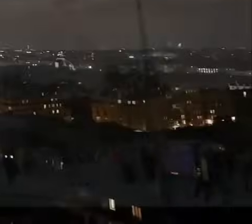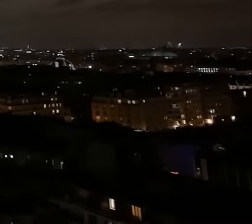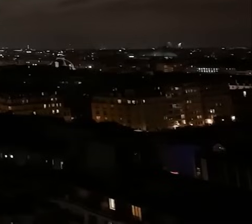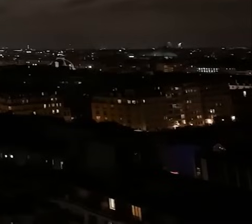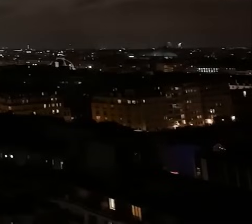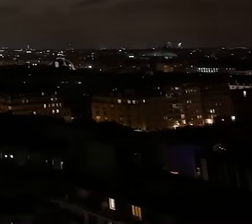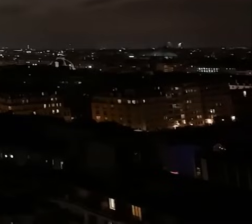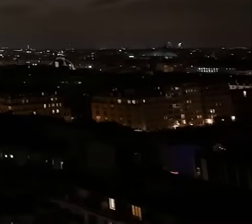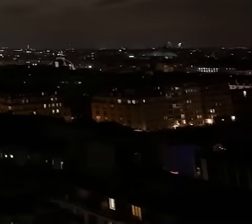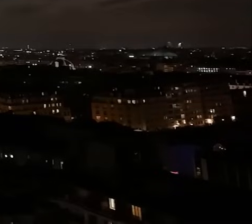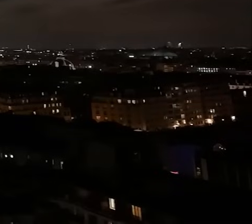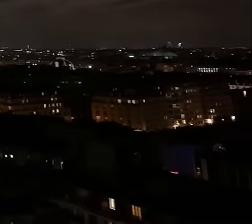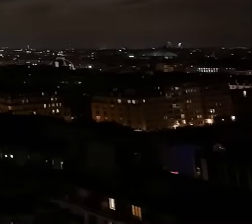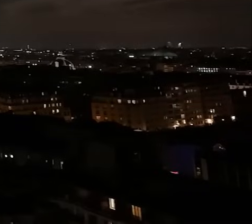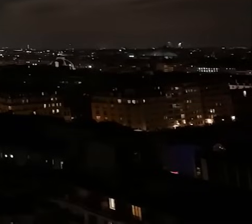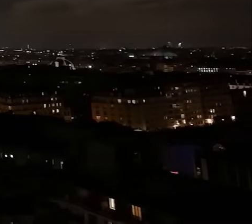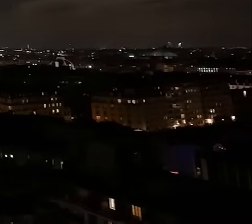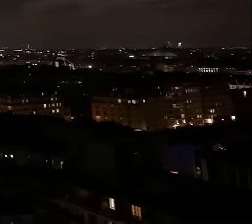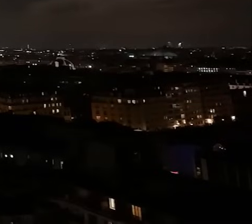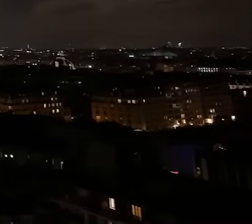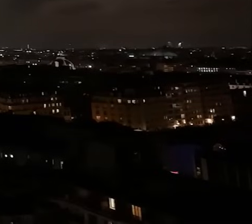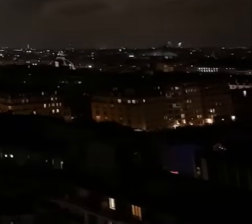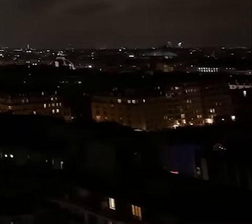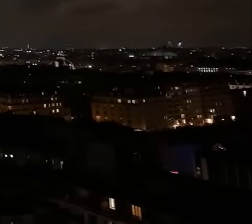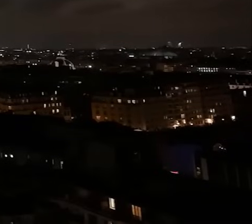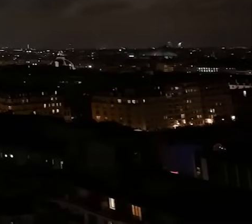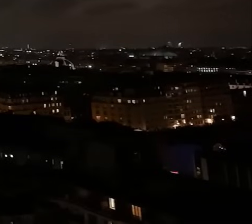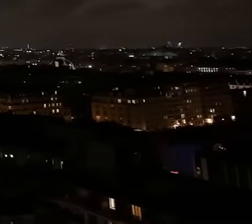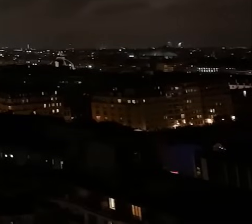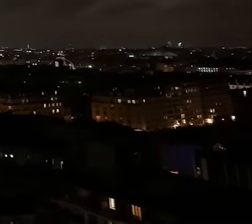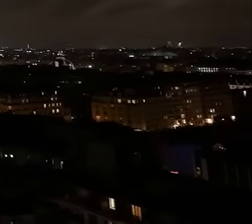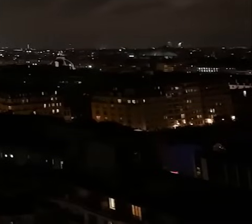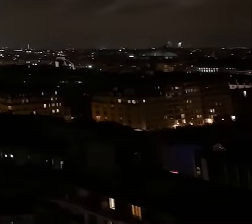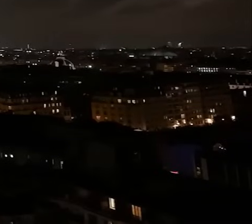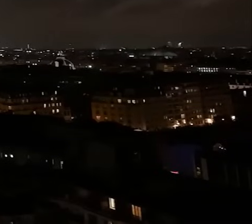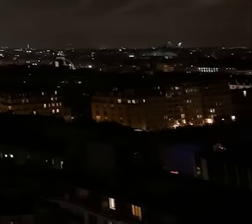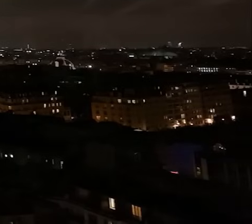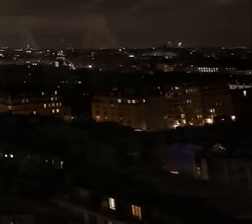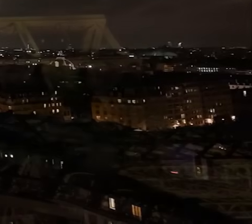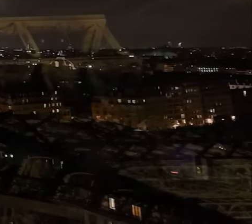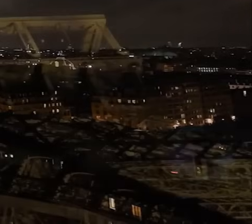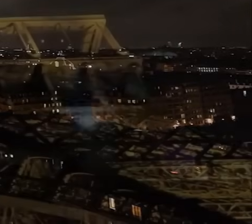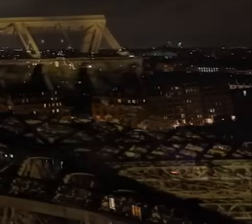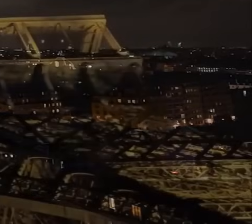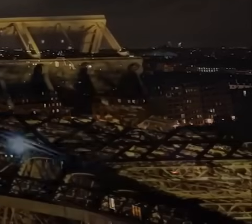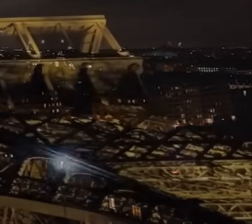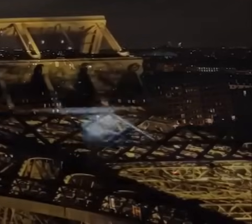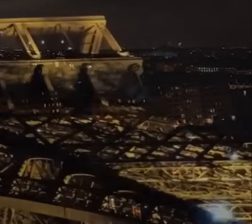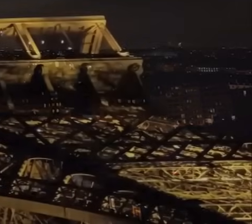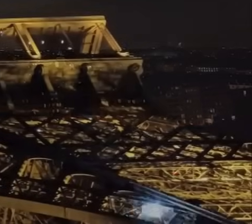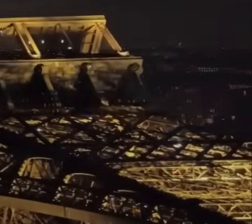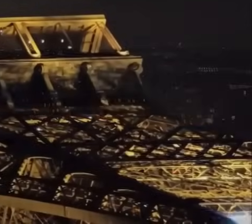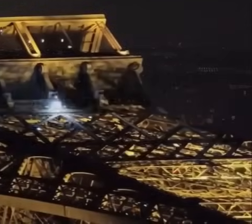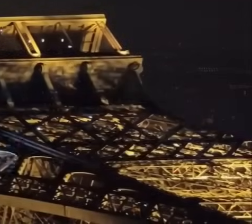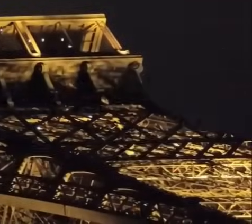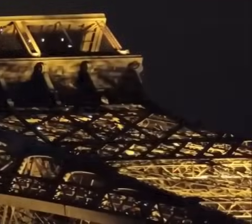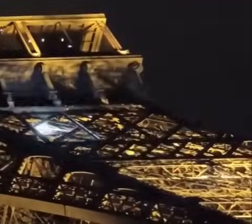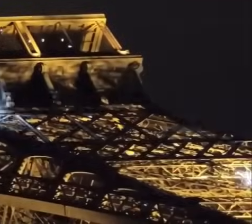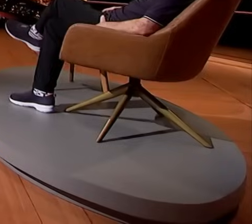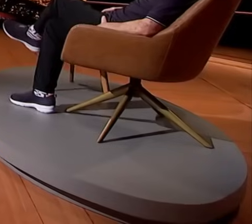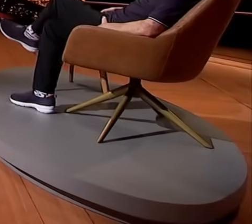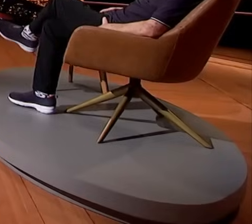et que je suis une autre. Nous sommes étrangers à